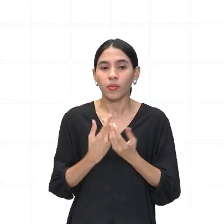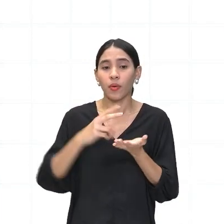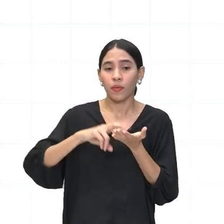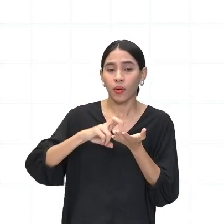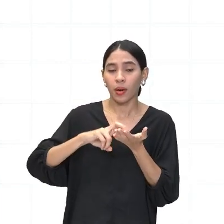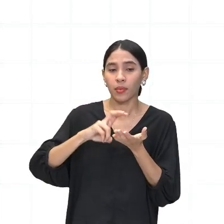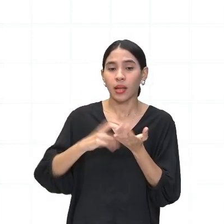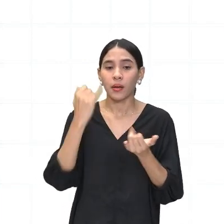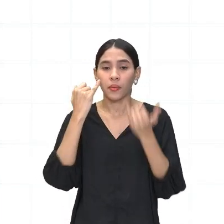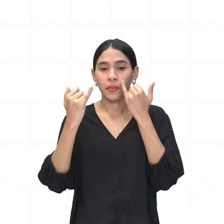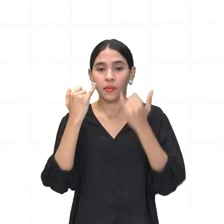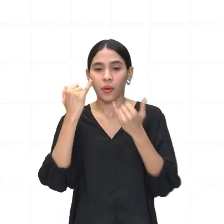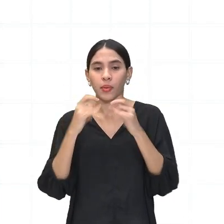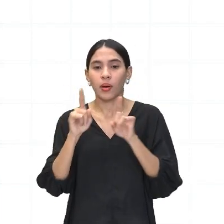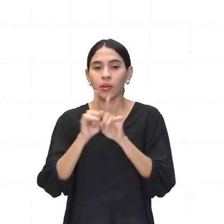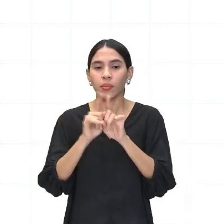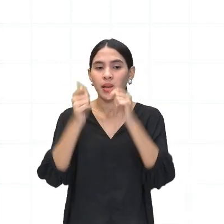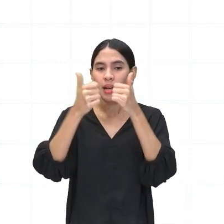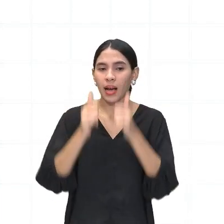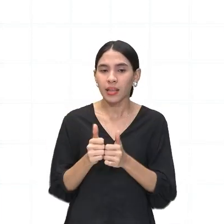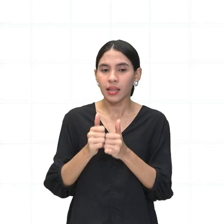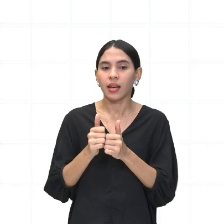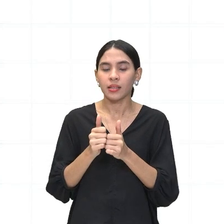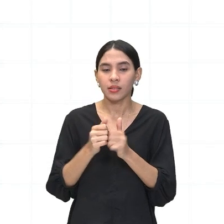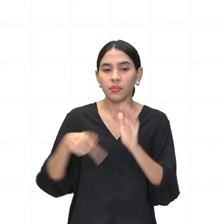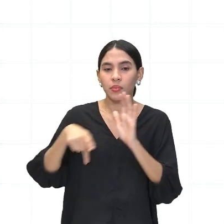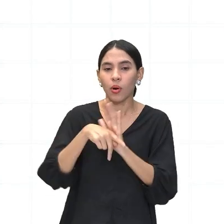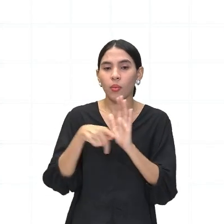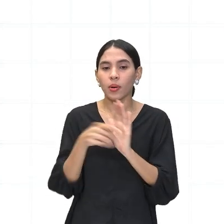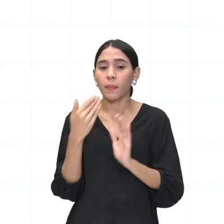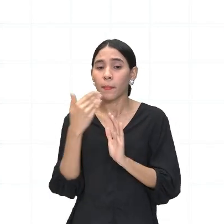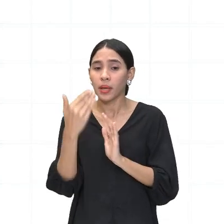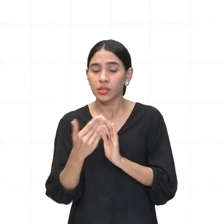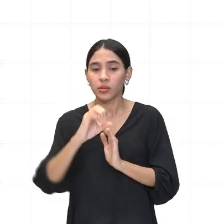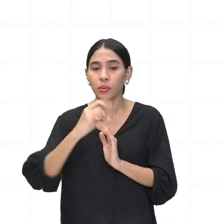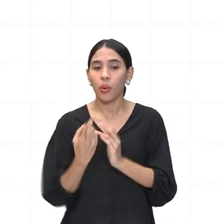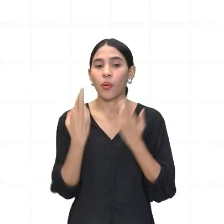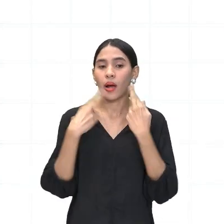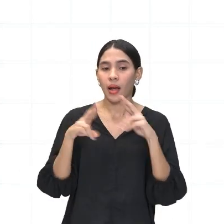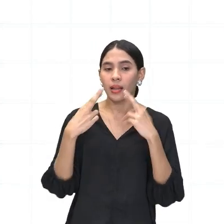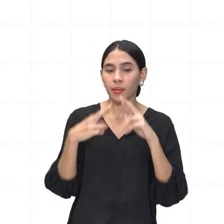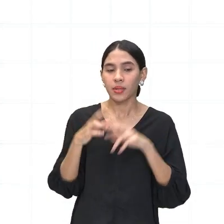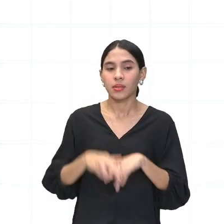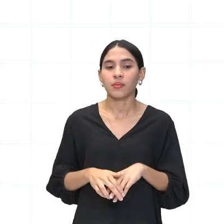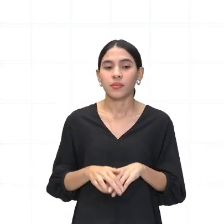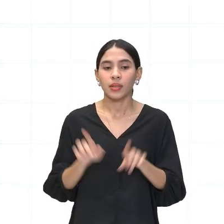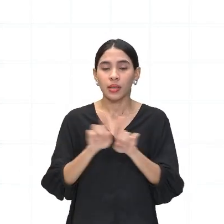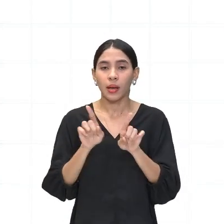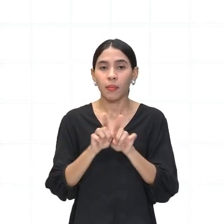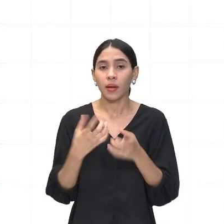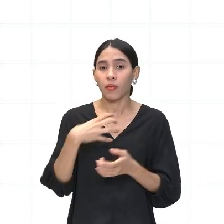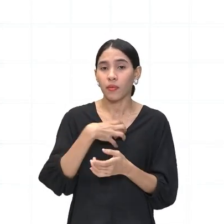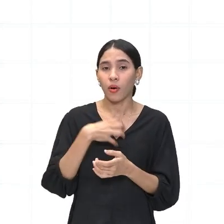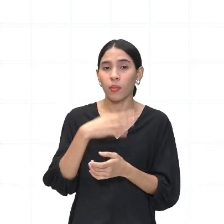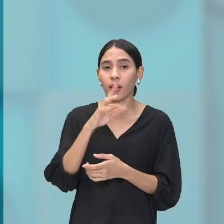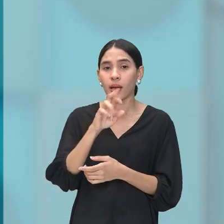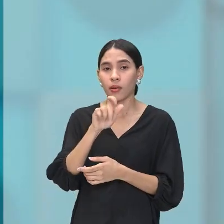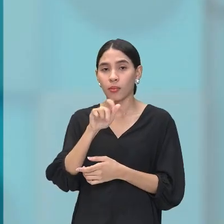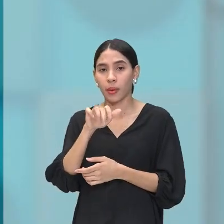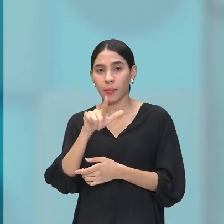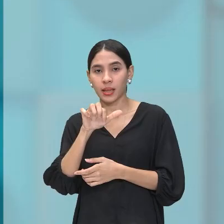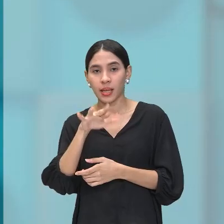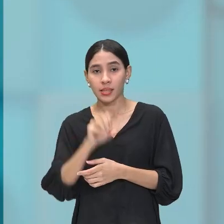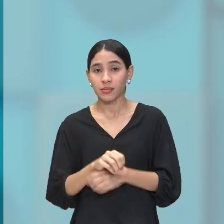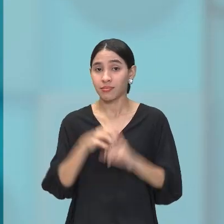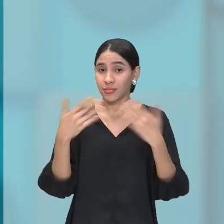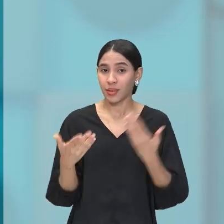vocabulário, informação, sustentação e pertinência do pedido ou reclamação e formas de regulamentação.